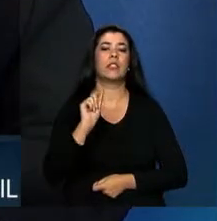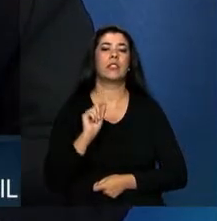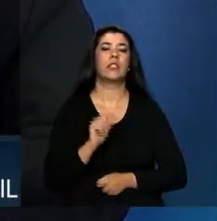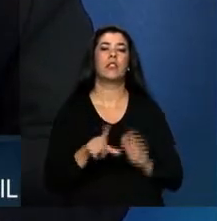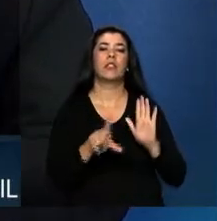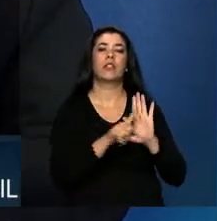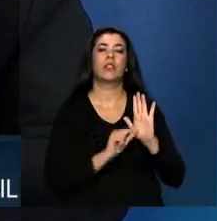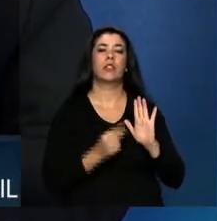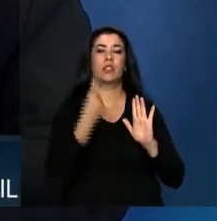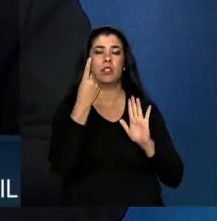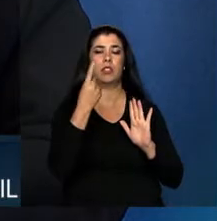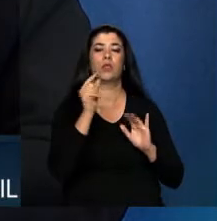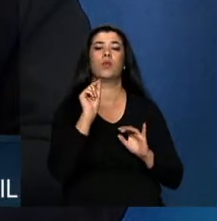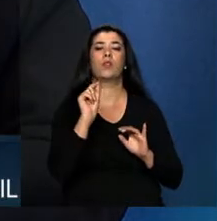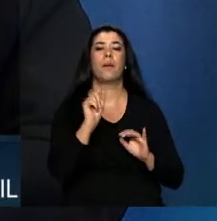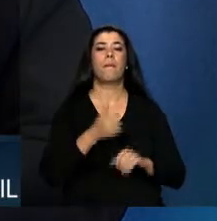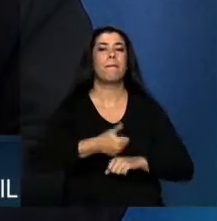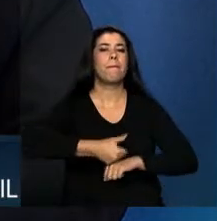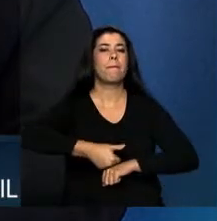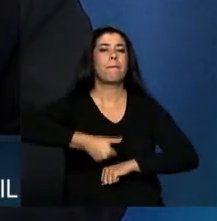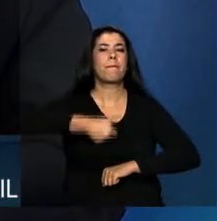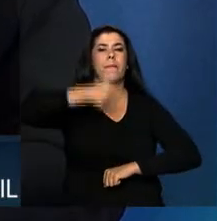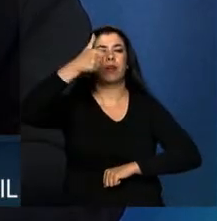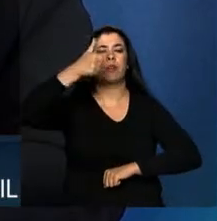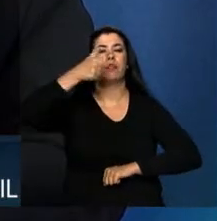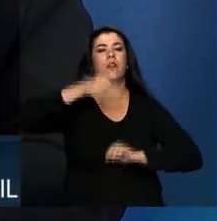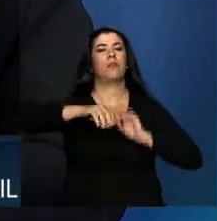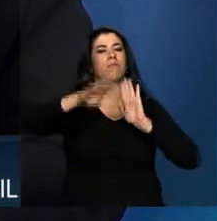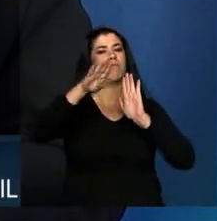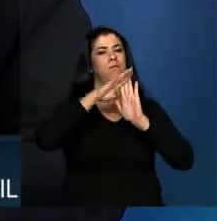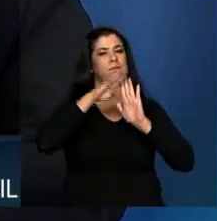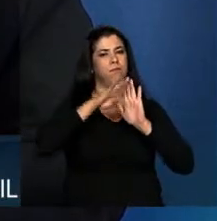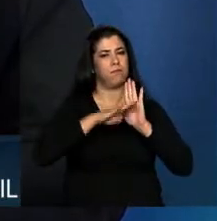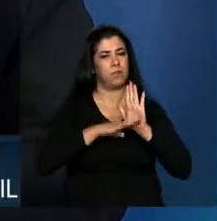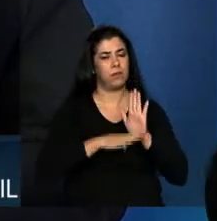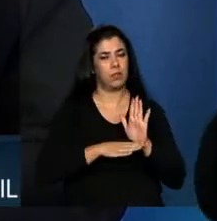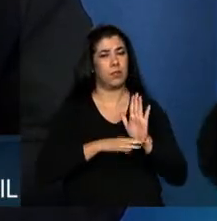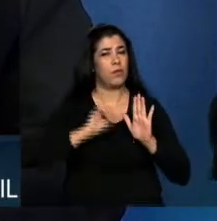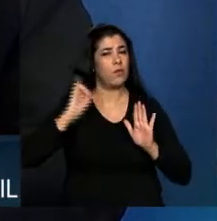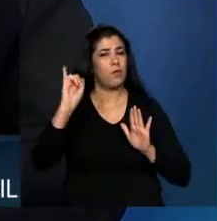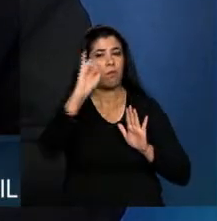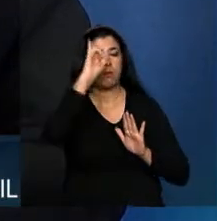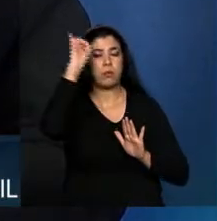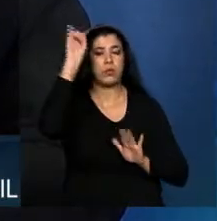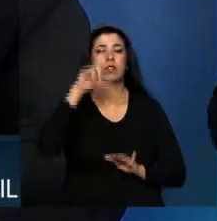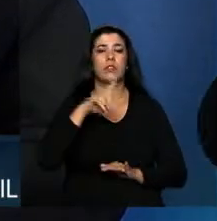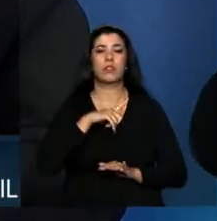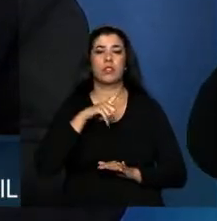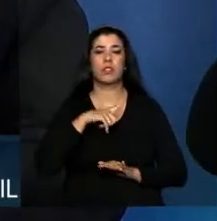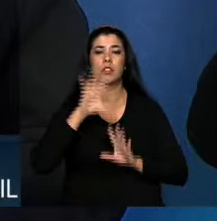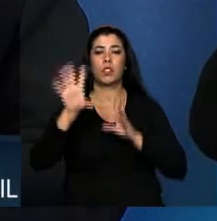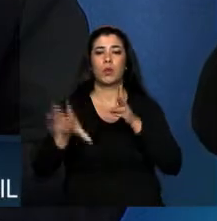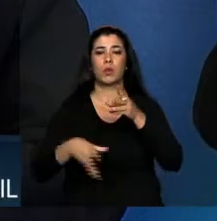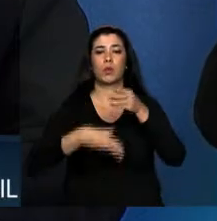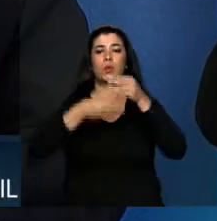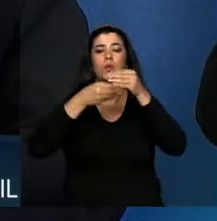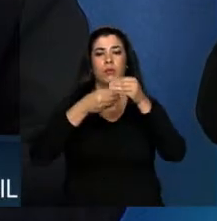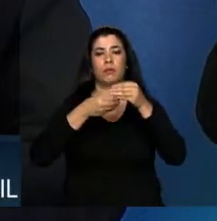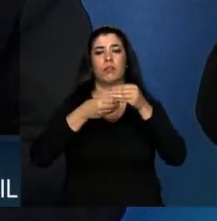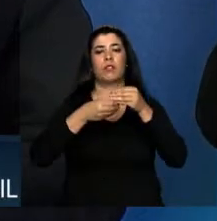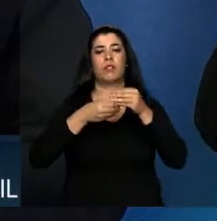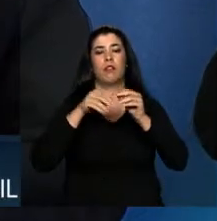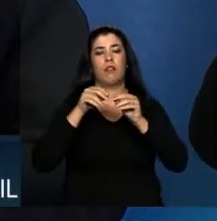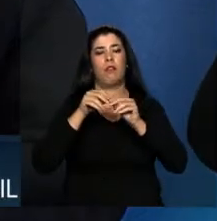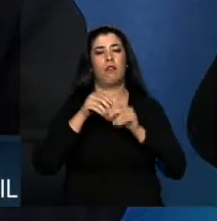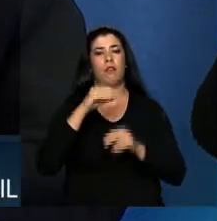de melhoramento de um programa para nós fundamental, que nós o chamamos complementar à reforma agrária, que é